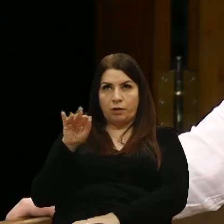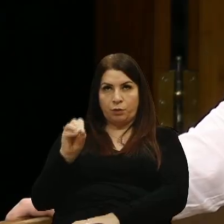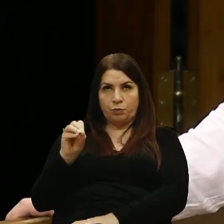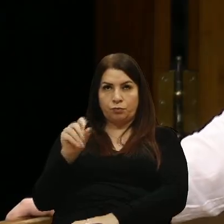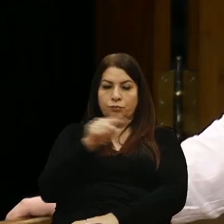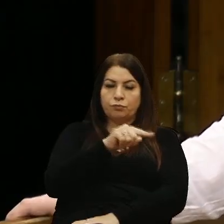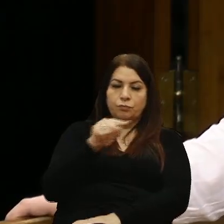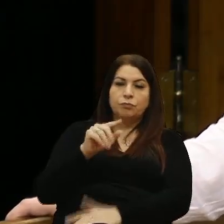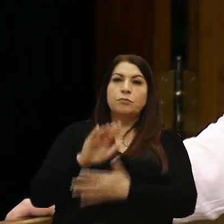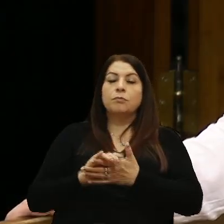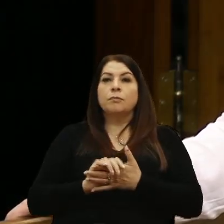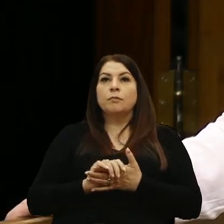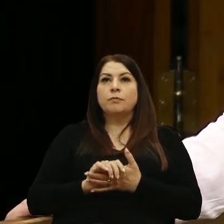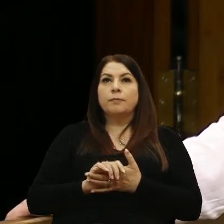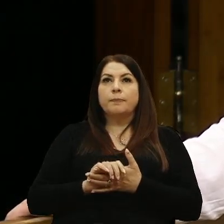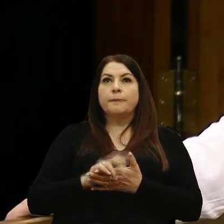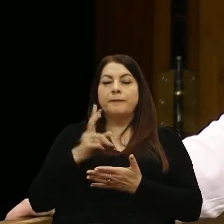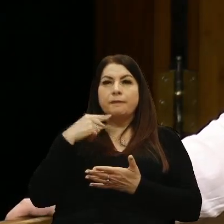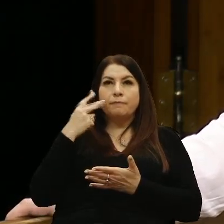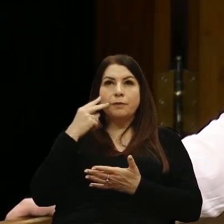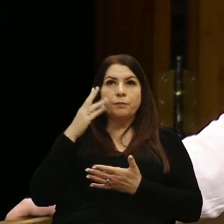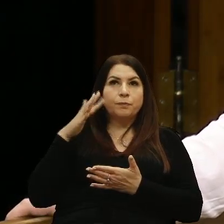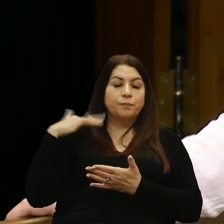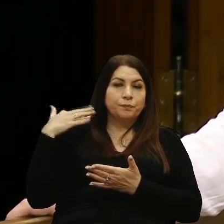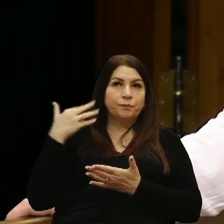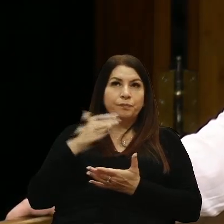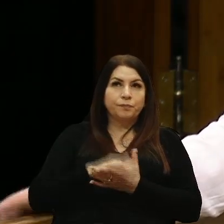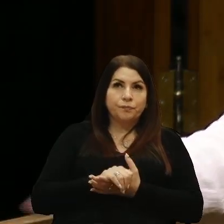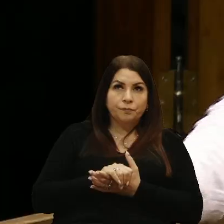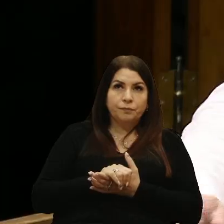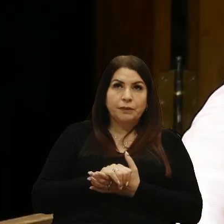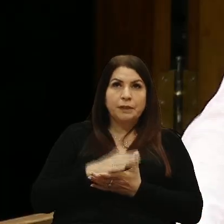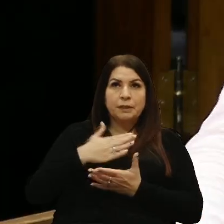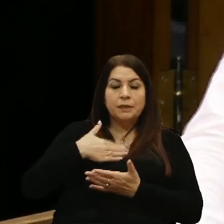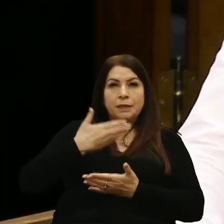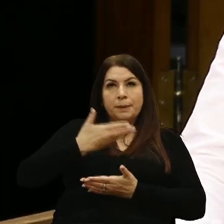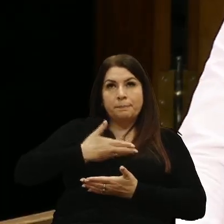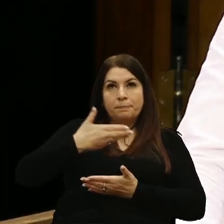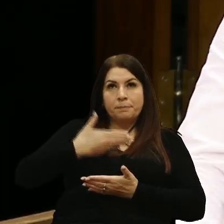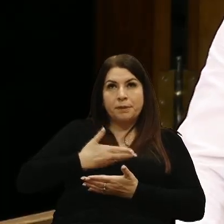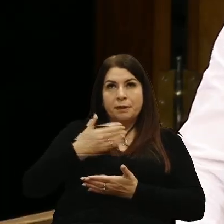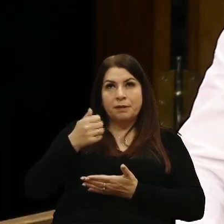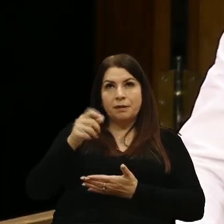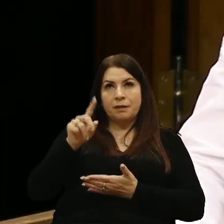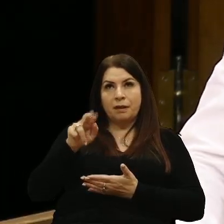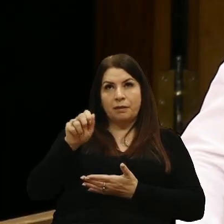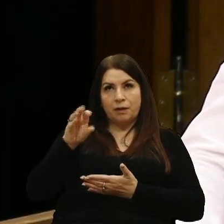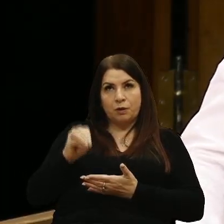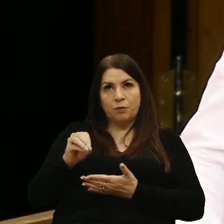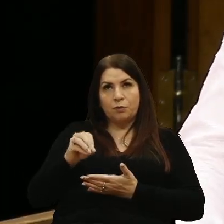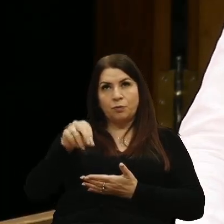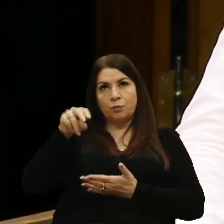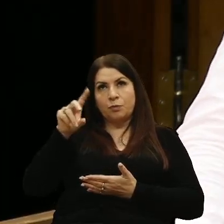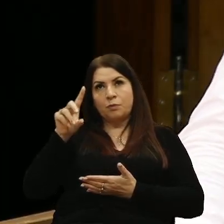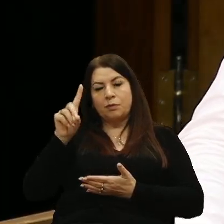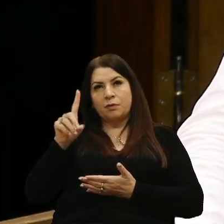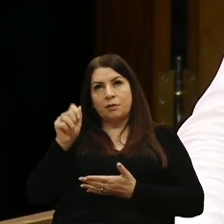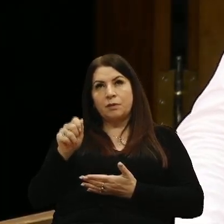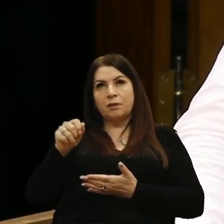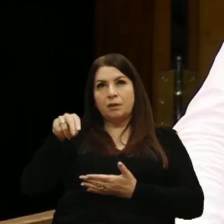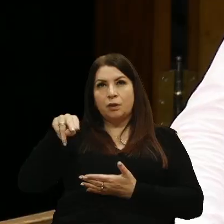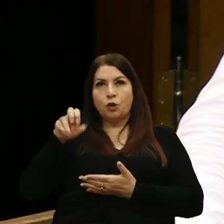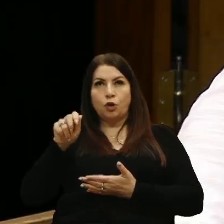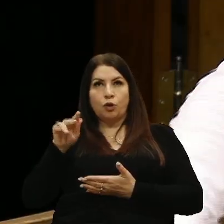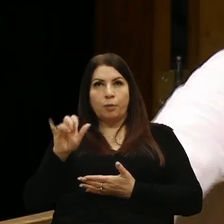Flávio Bolsonaro, vereadora Andressa, amigo de Adriano da Nóbrega, um dos